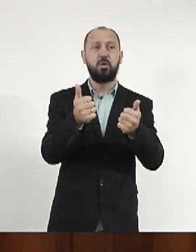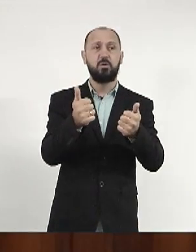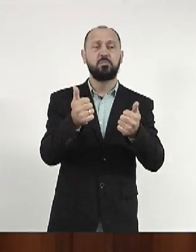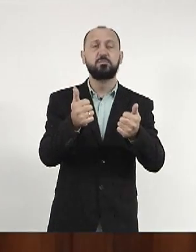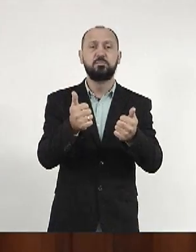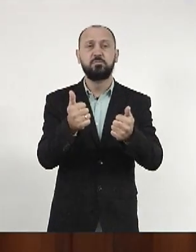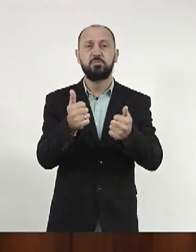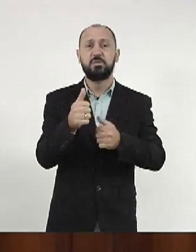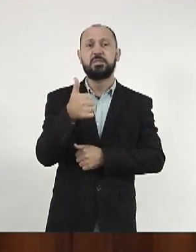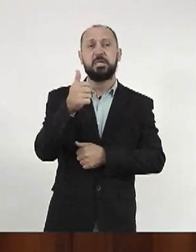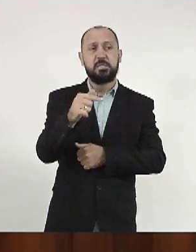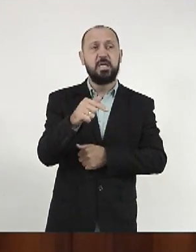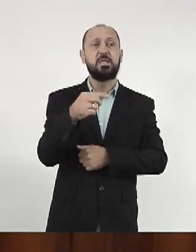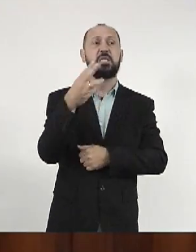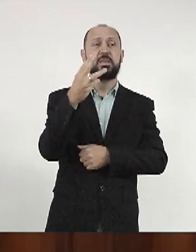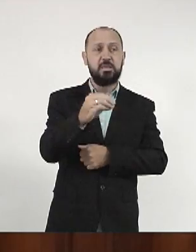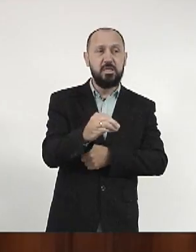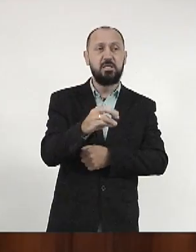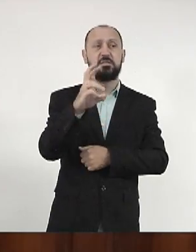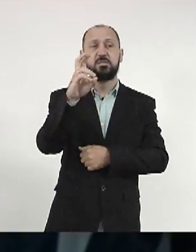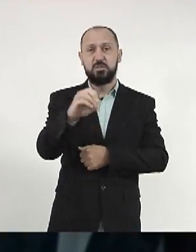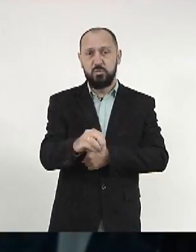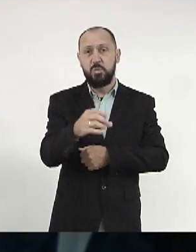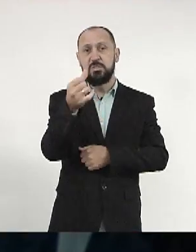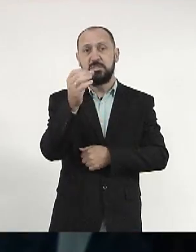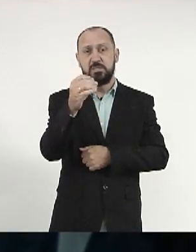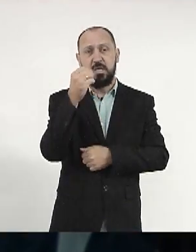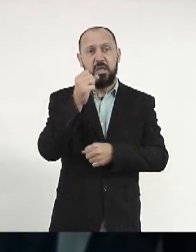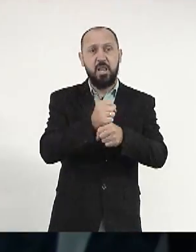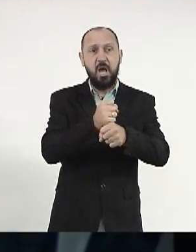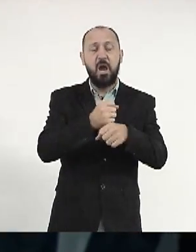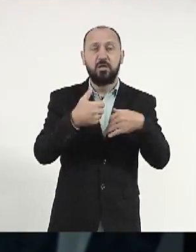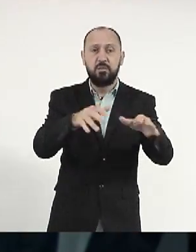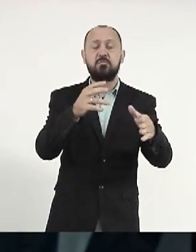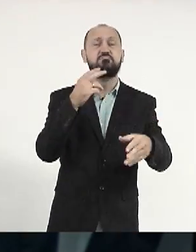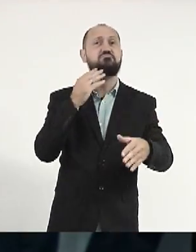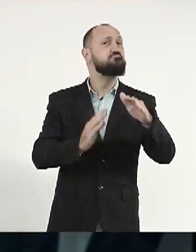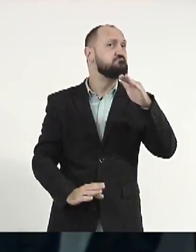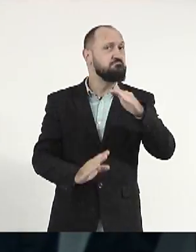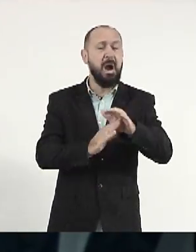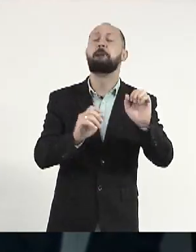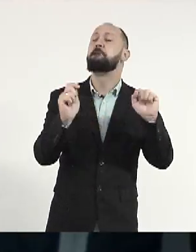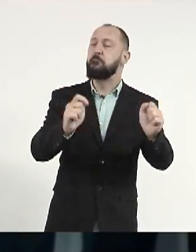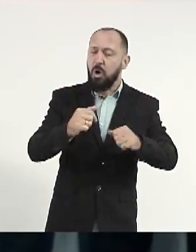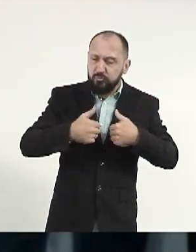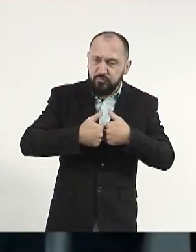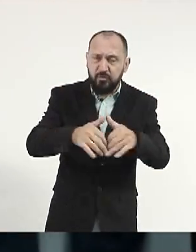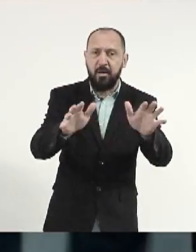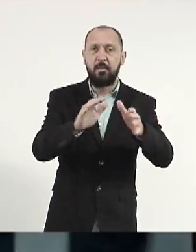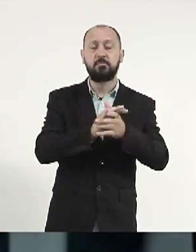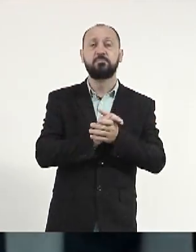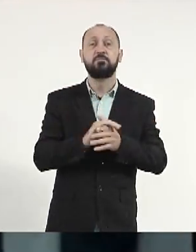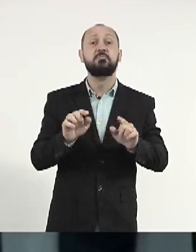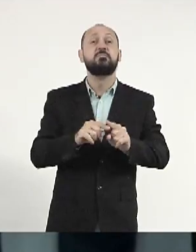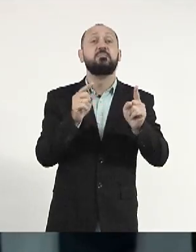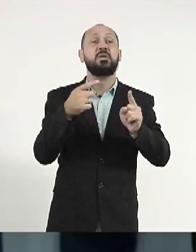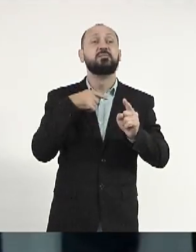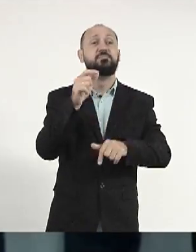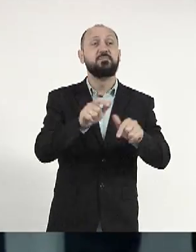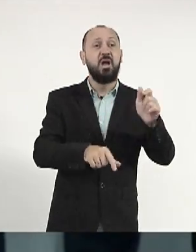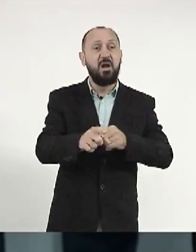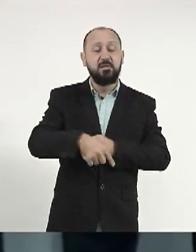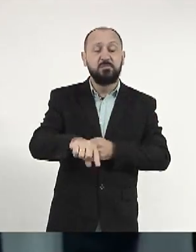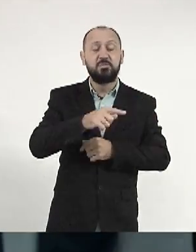não 17, 30, 50, 60, pena máxima, perpétua. Agora, as